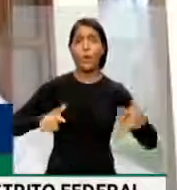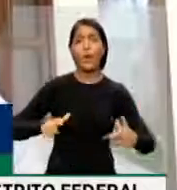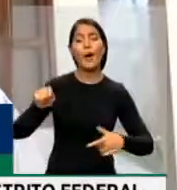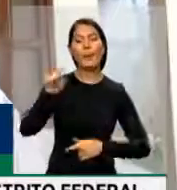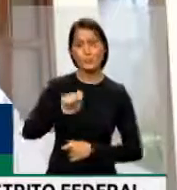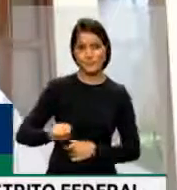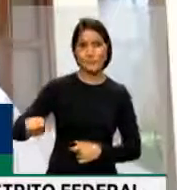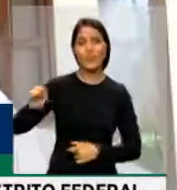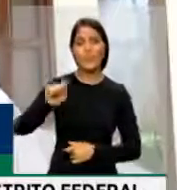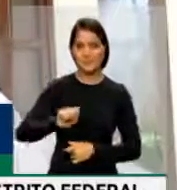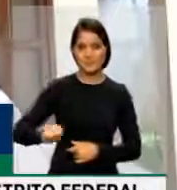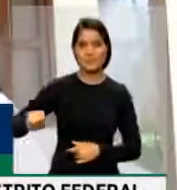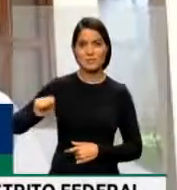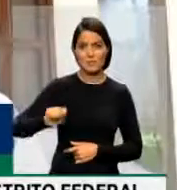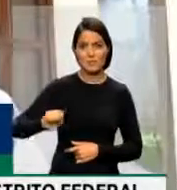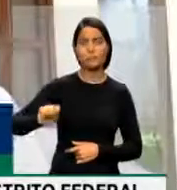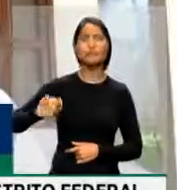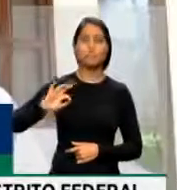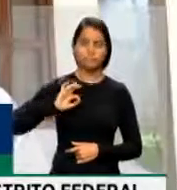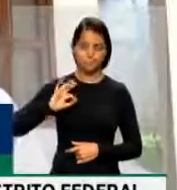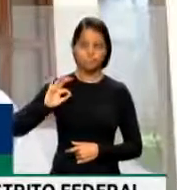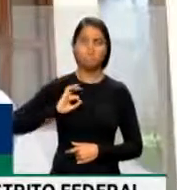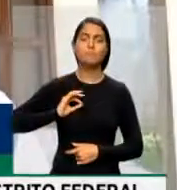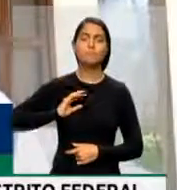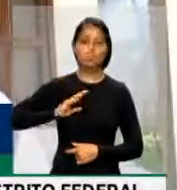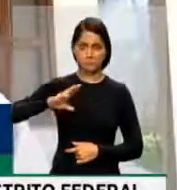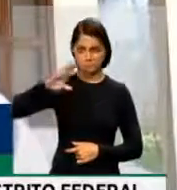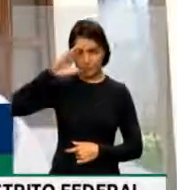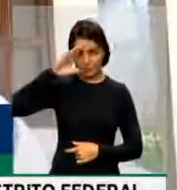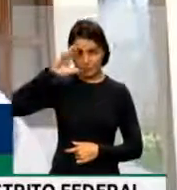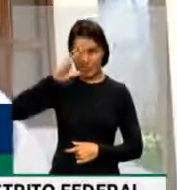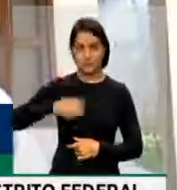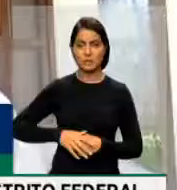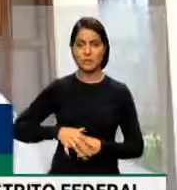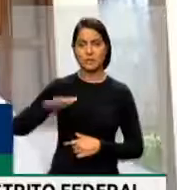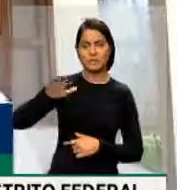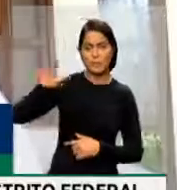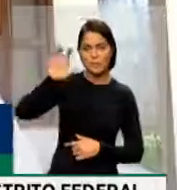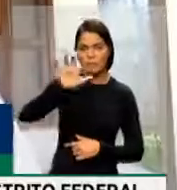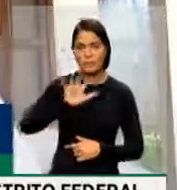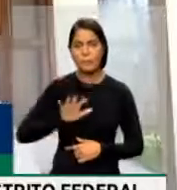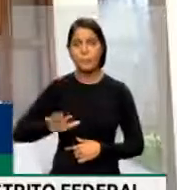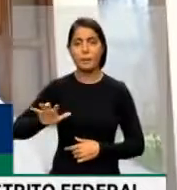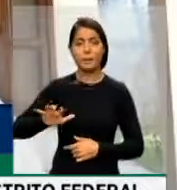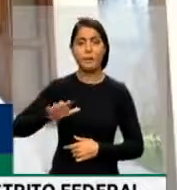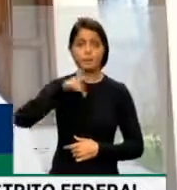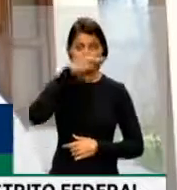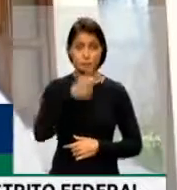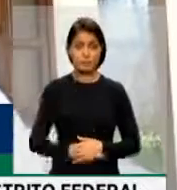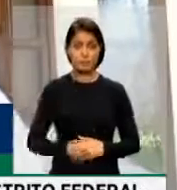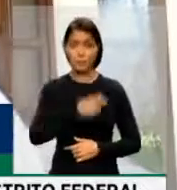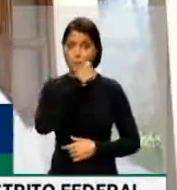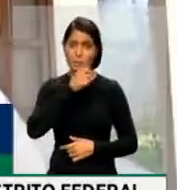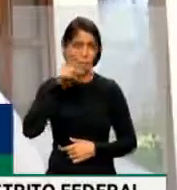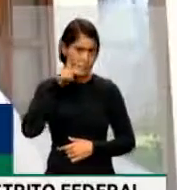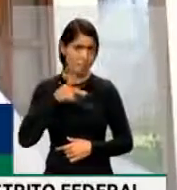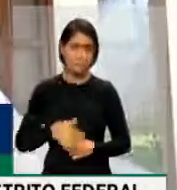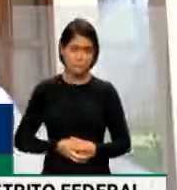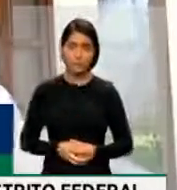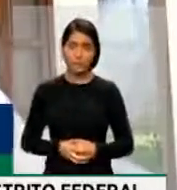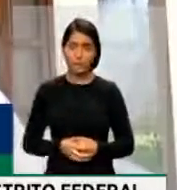Associação dos Policiais Militares dos Ex-Territórios, que são federais, aqui do Estado do Amapá,